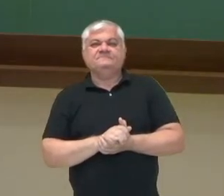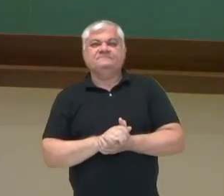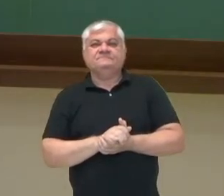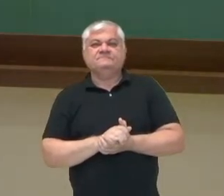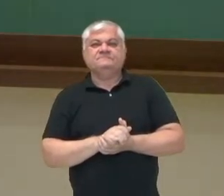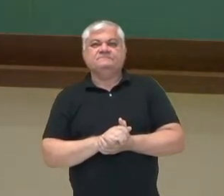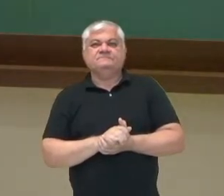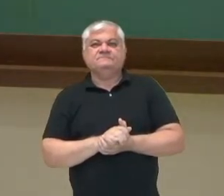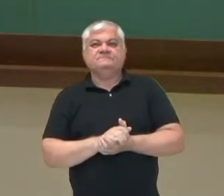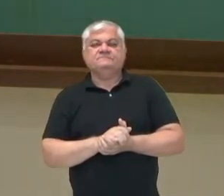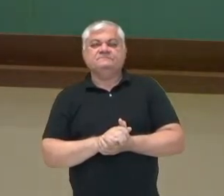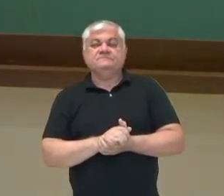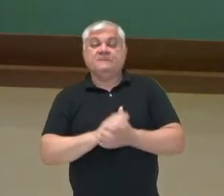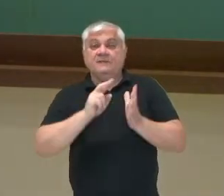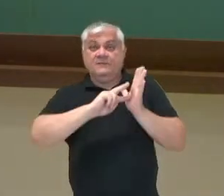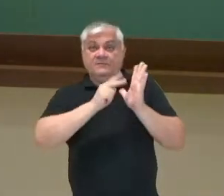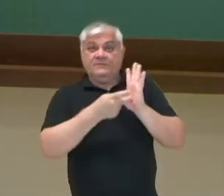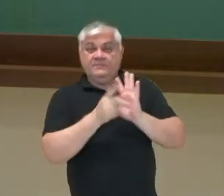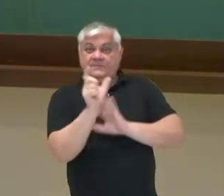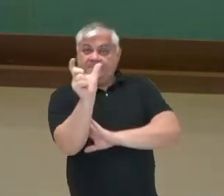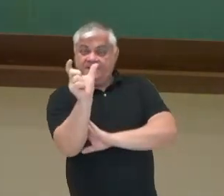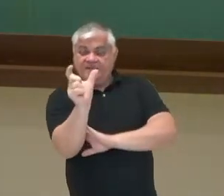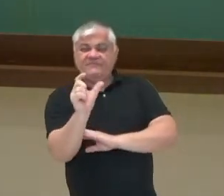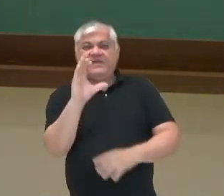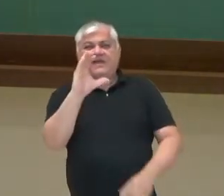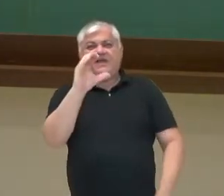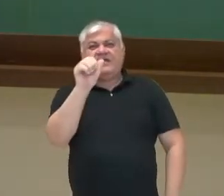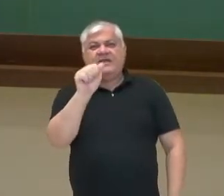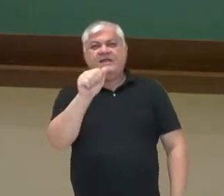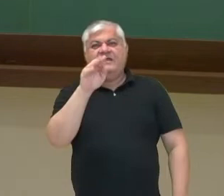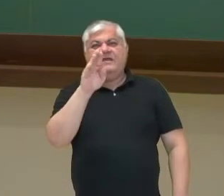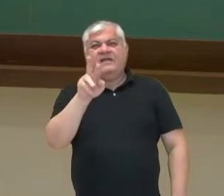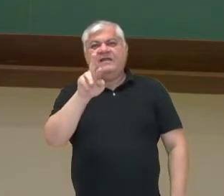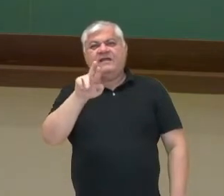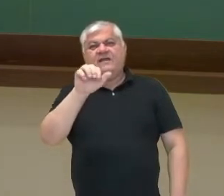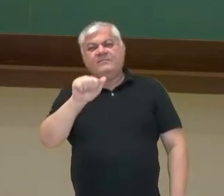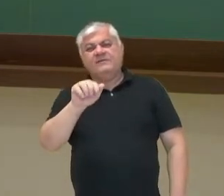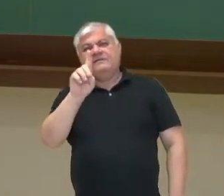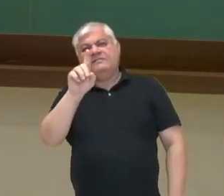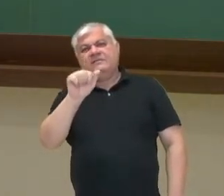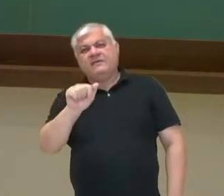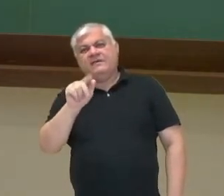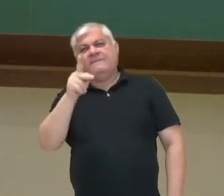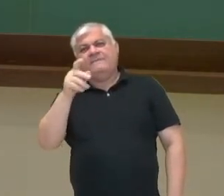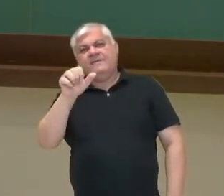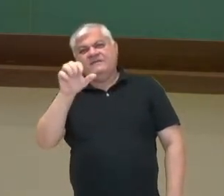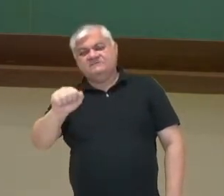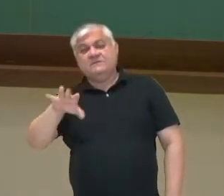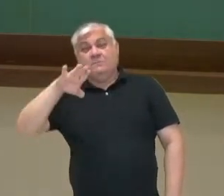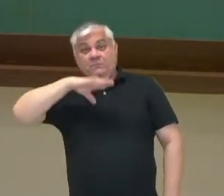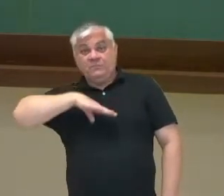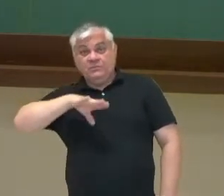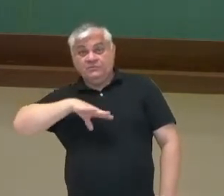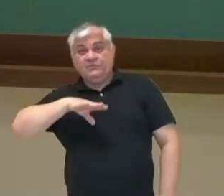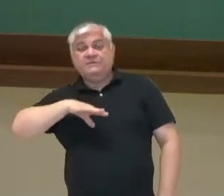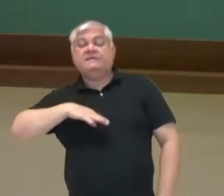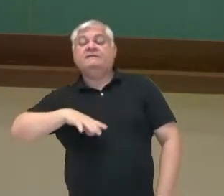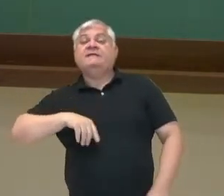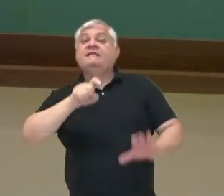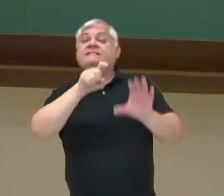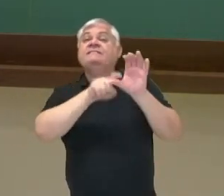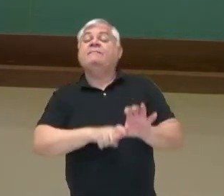Então, os significados, né, da nossa língua portuguesa e também de outras línguas, eles dependem